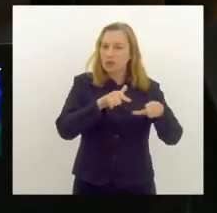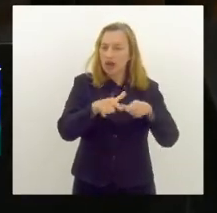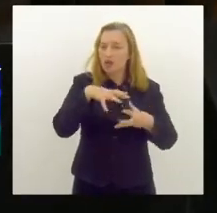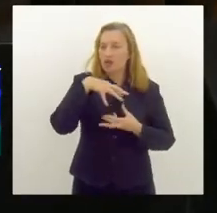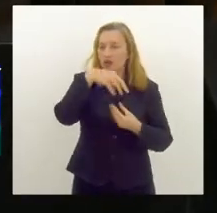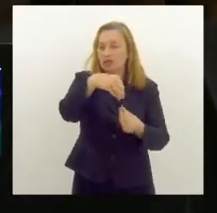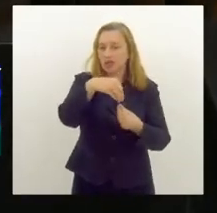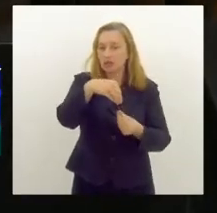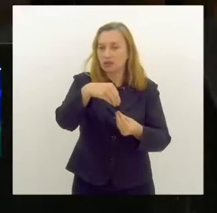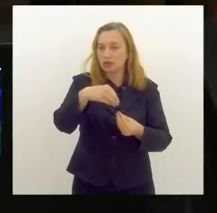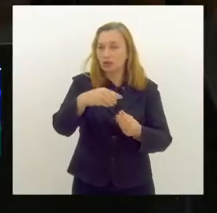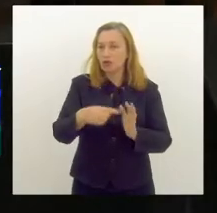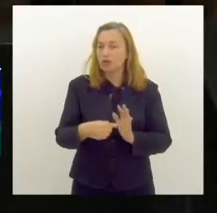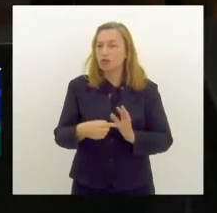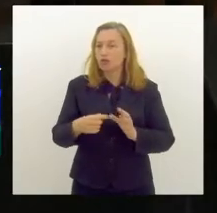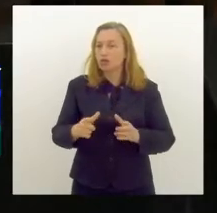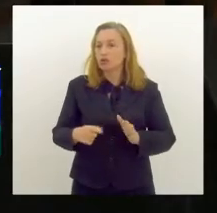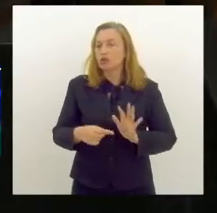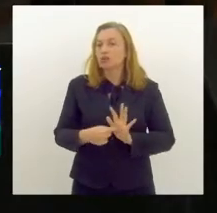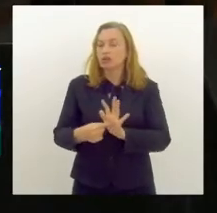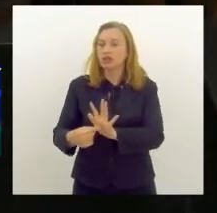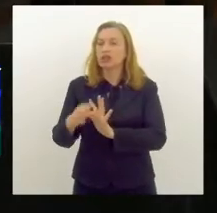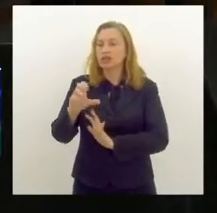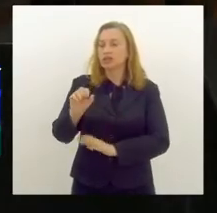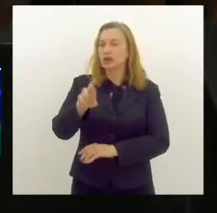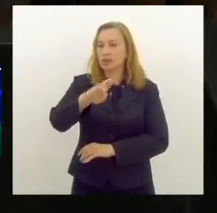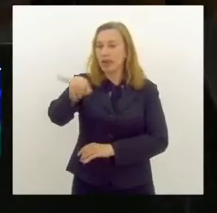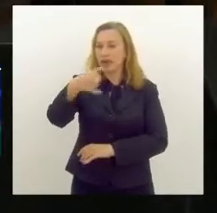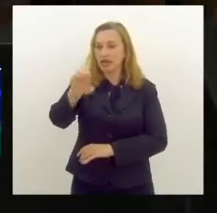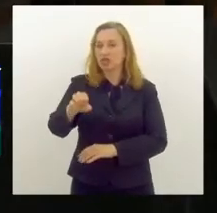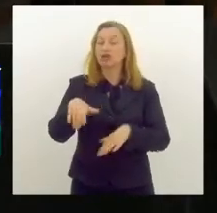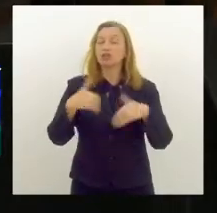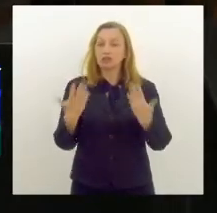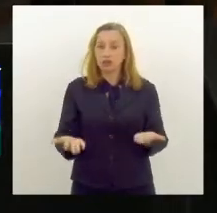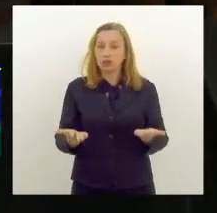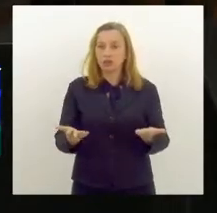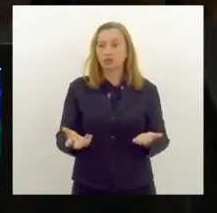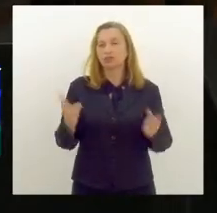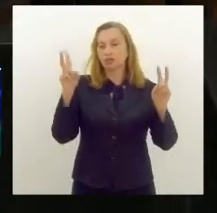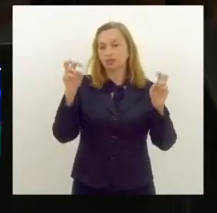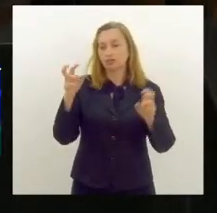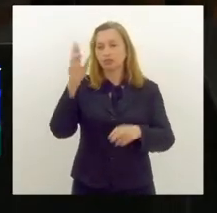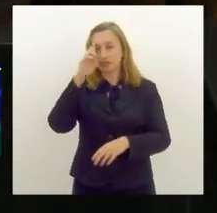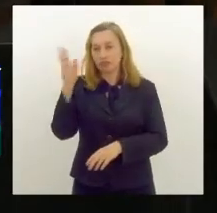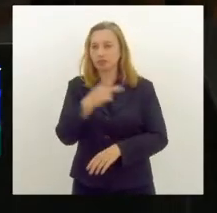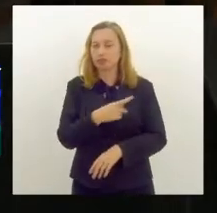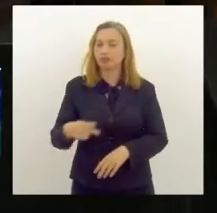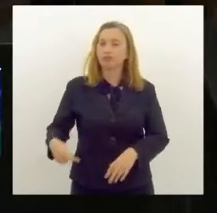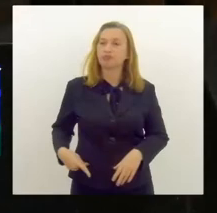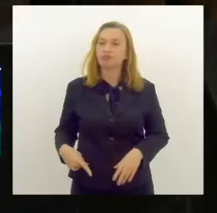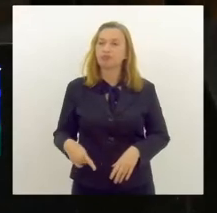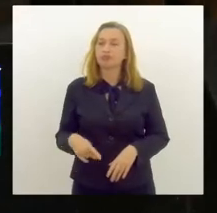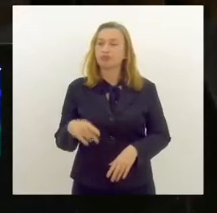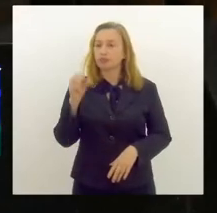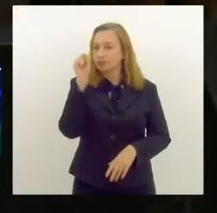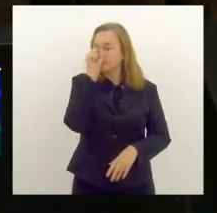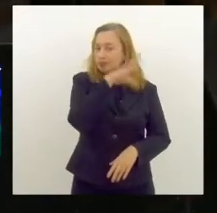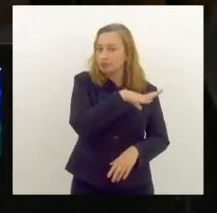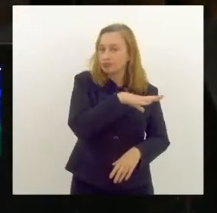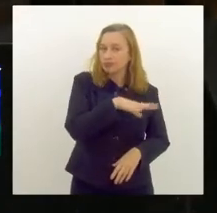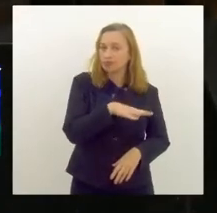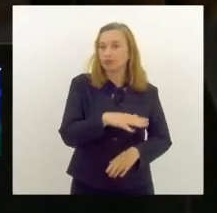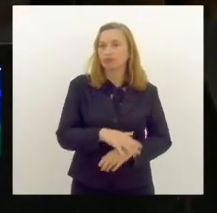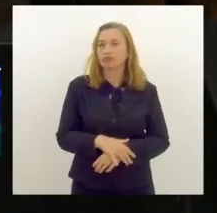foram colocados ali na CEPERJ. Então, há uma situação, senhora presidenta, absurda, e